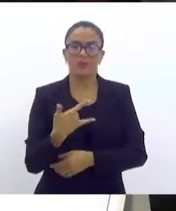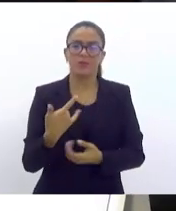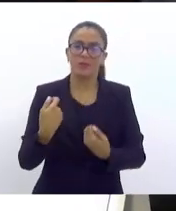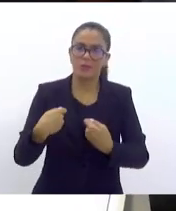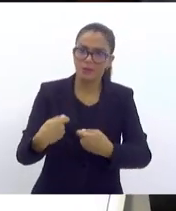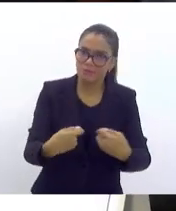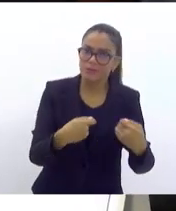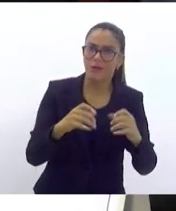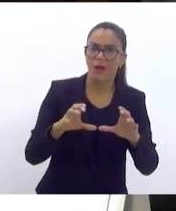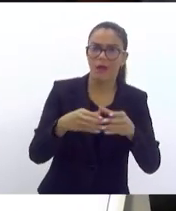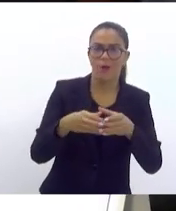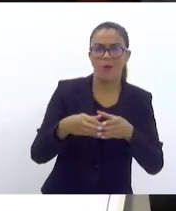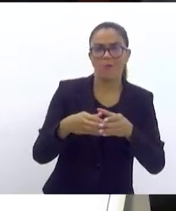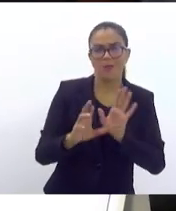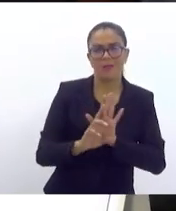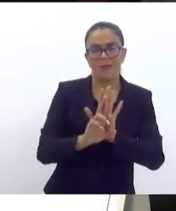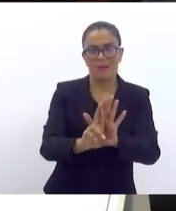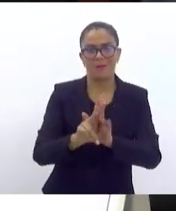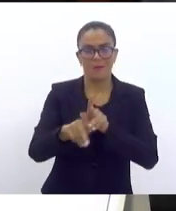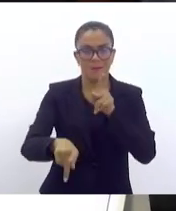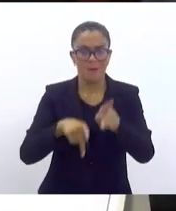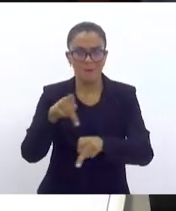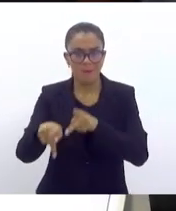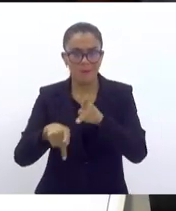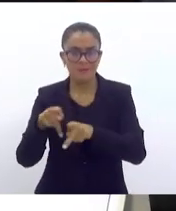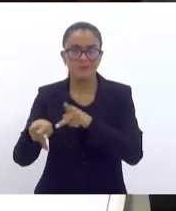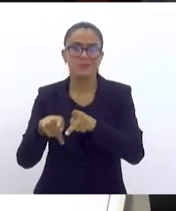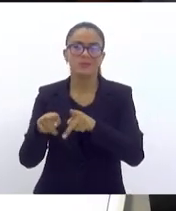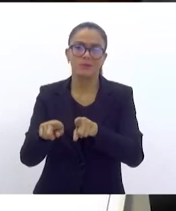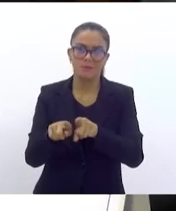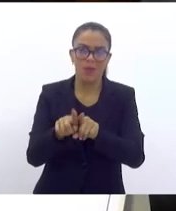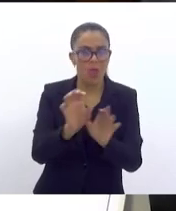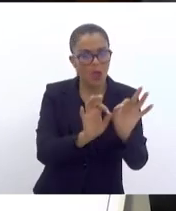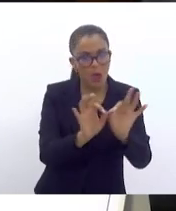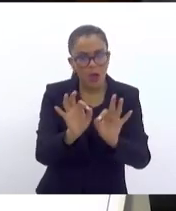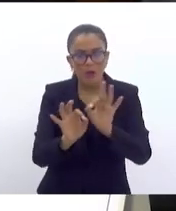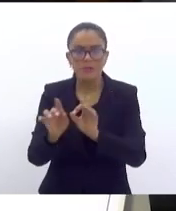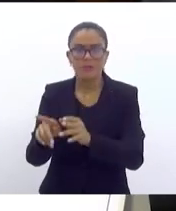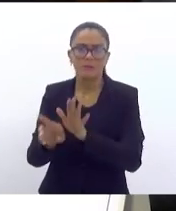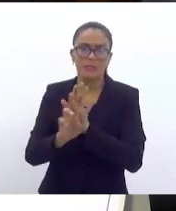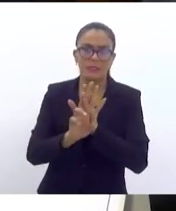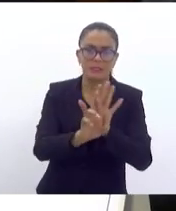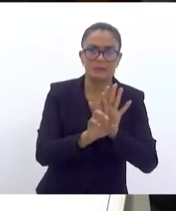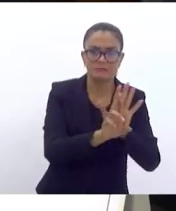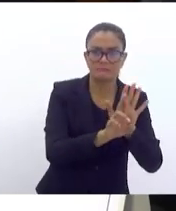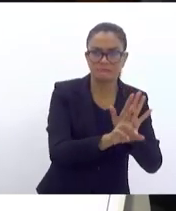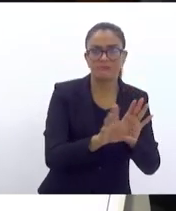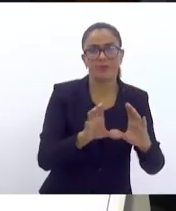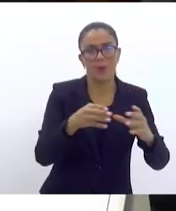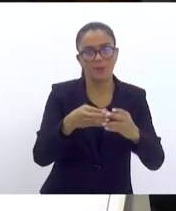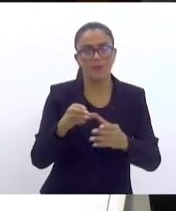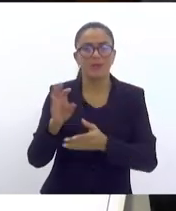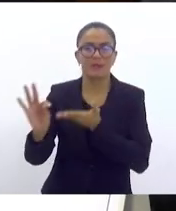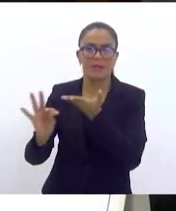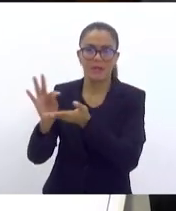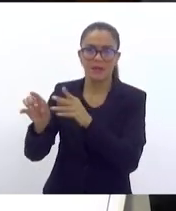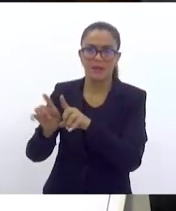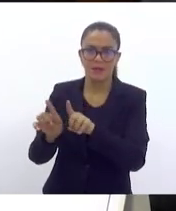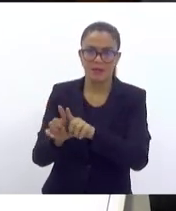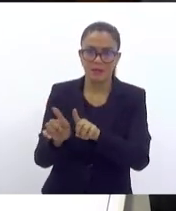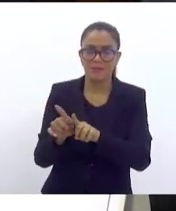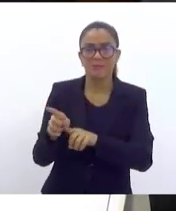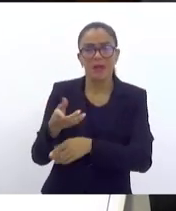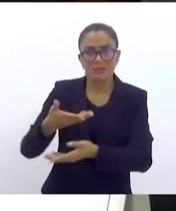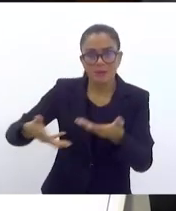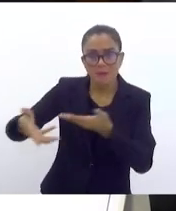comunidade civil a identidades civis devidamente organizadas representadas nossas comunidades terapêuticas para que através